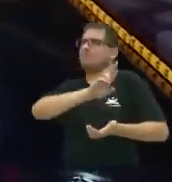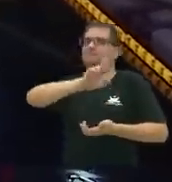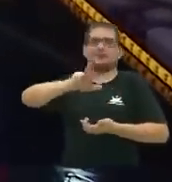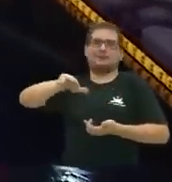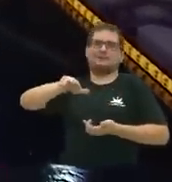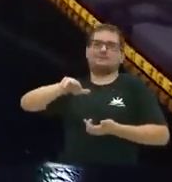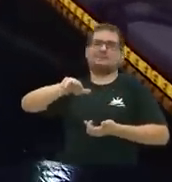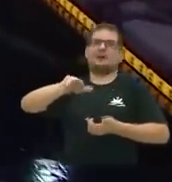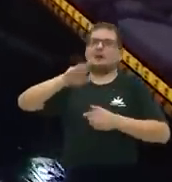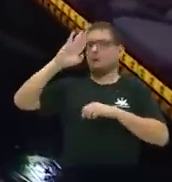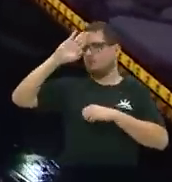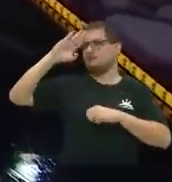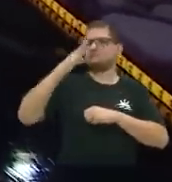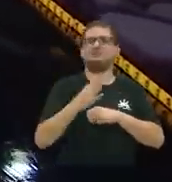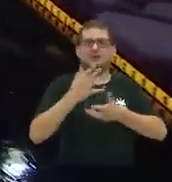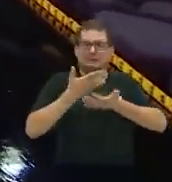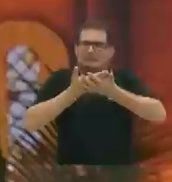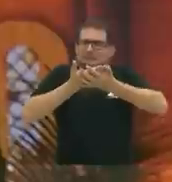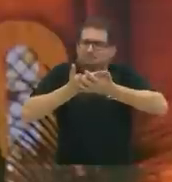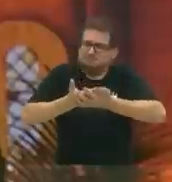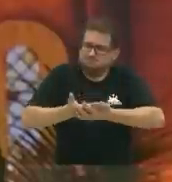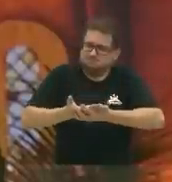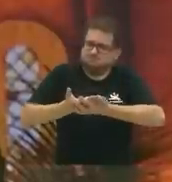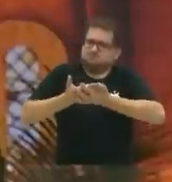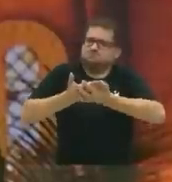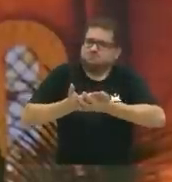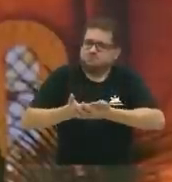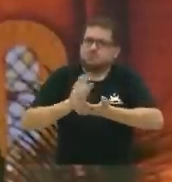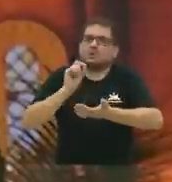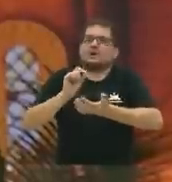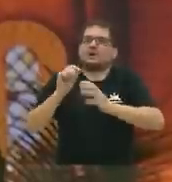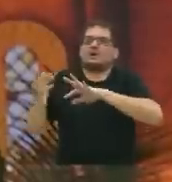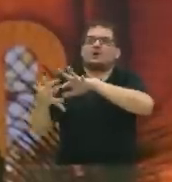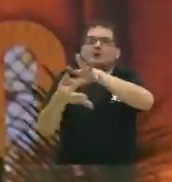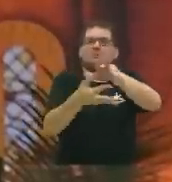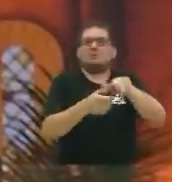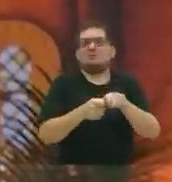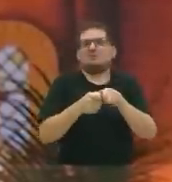Era o peso da desobediência da humanidade,